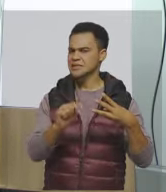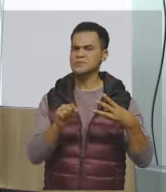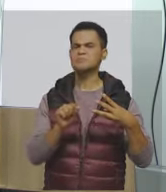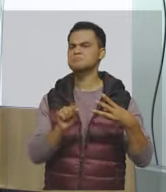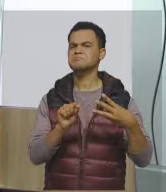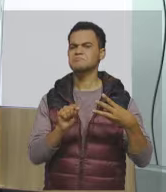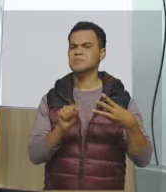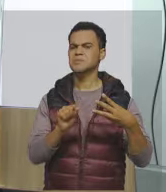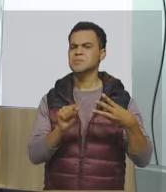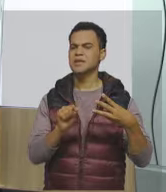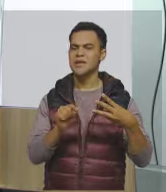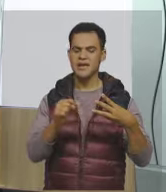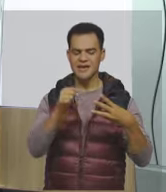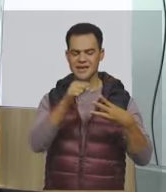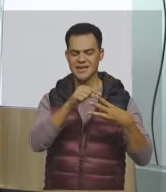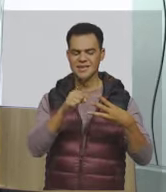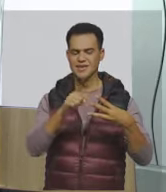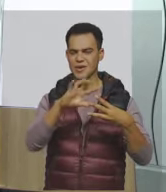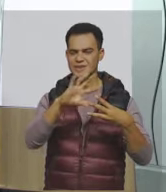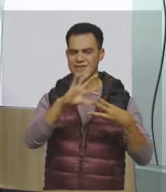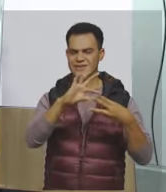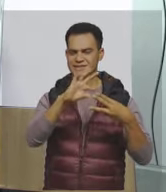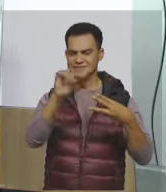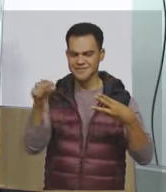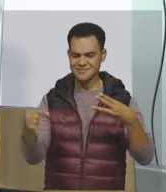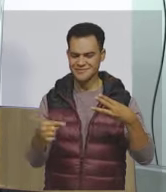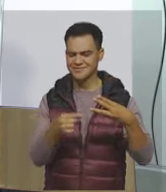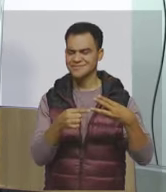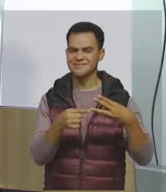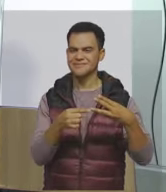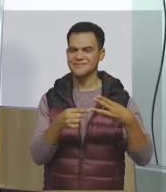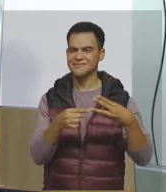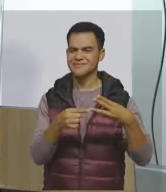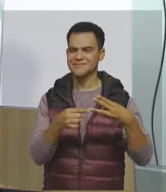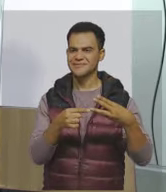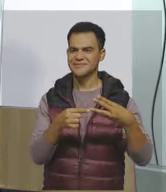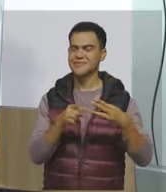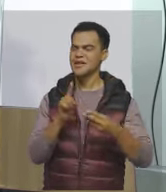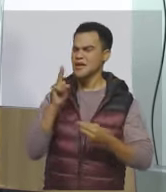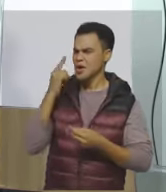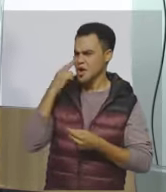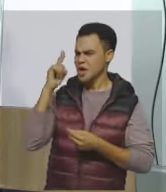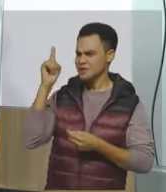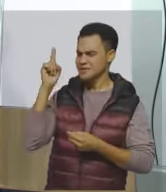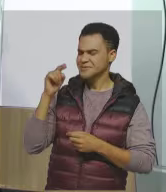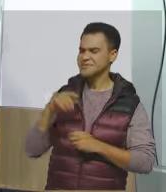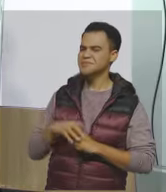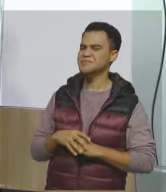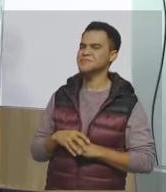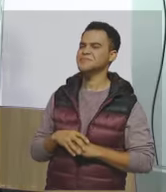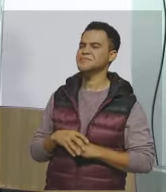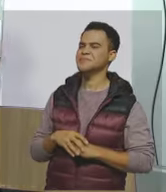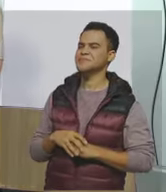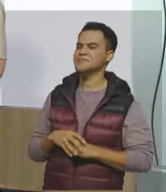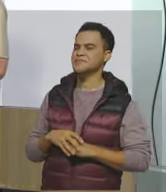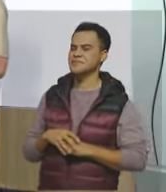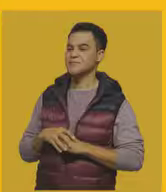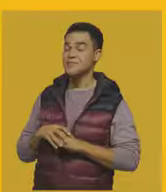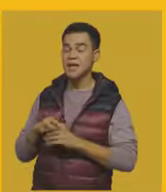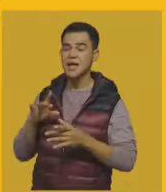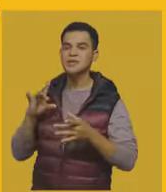combinação desses 2 tipos anteriores. Como eu disse, como eu escrevi aqui para vocês, olha, associação mista de